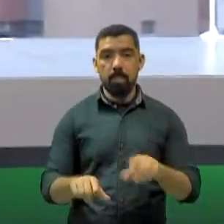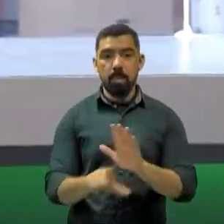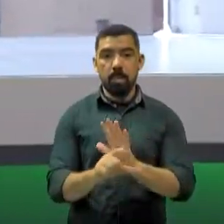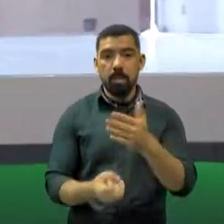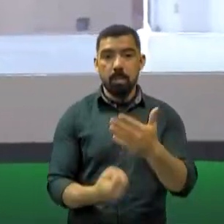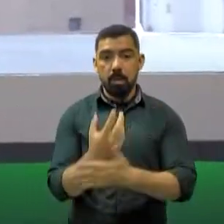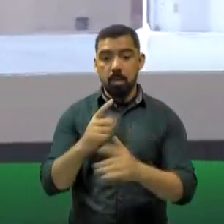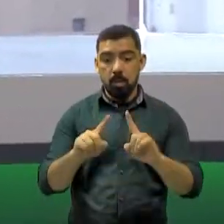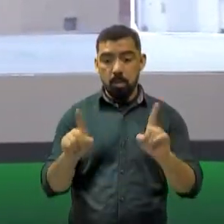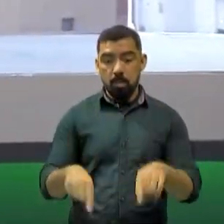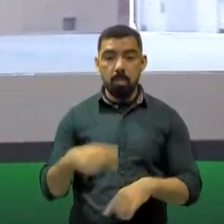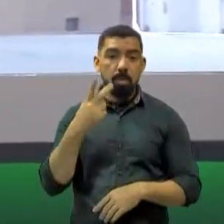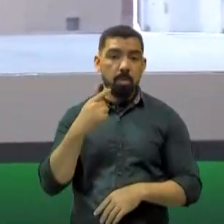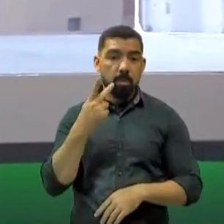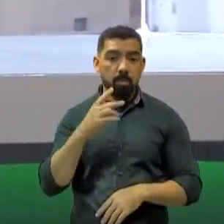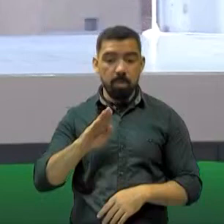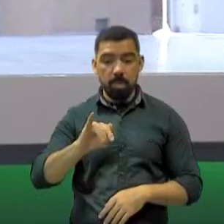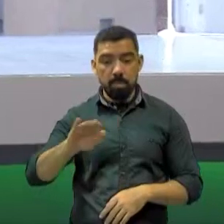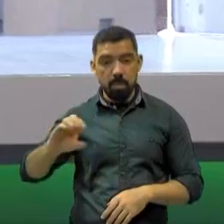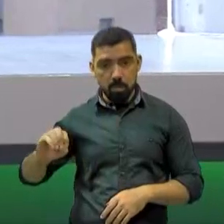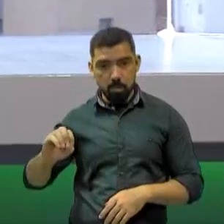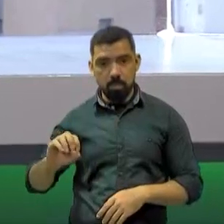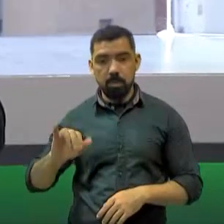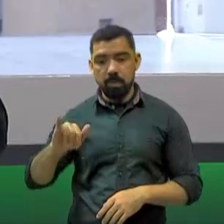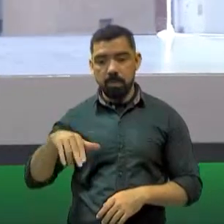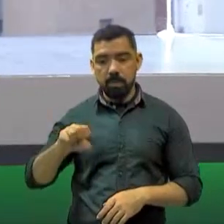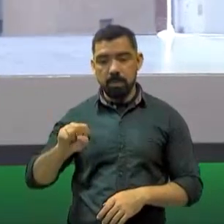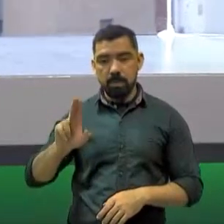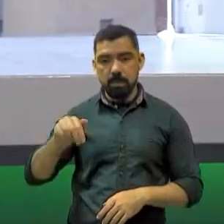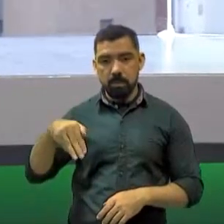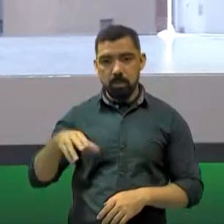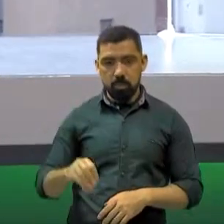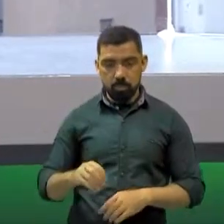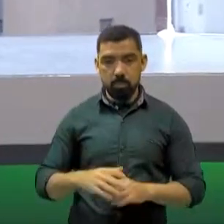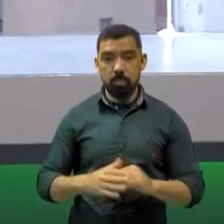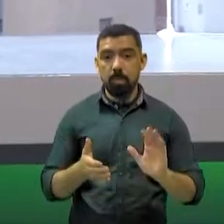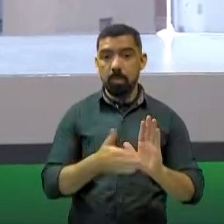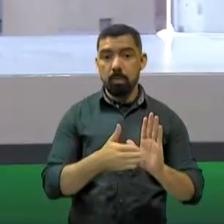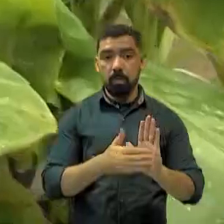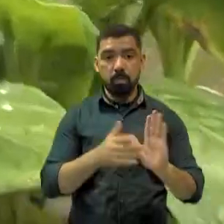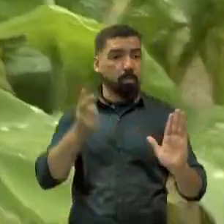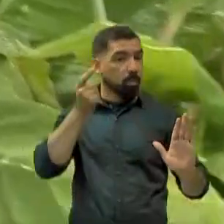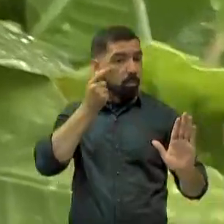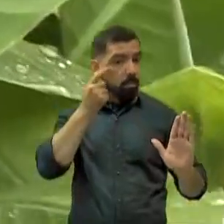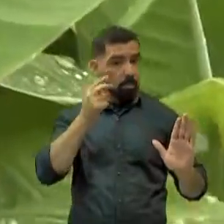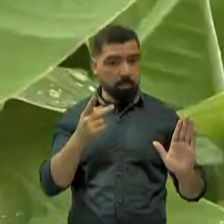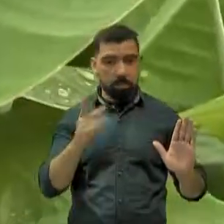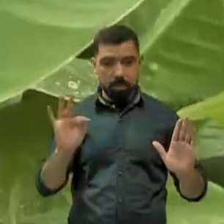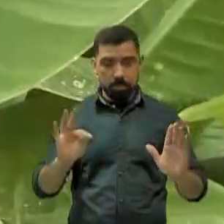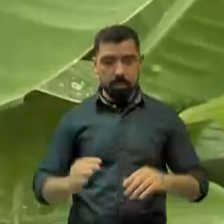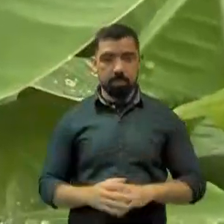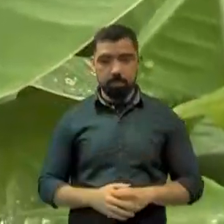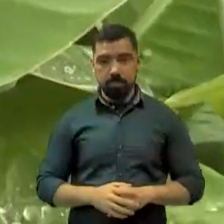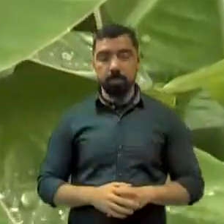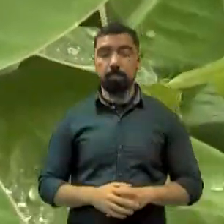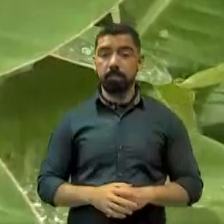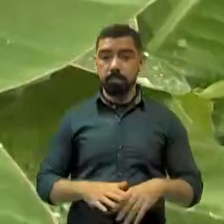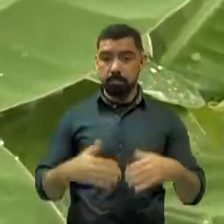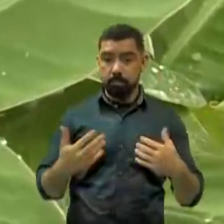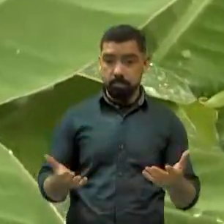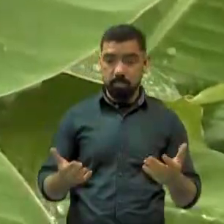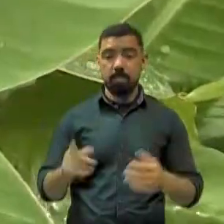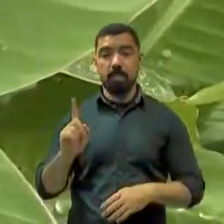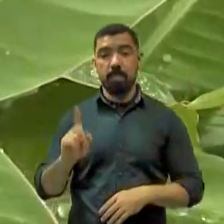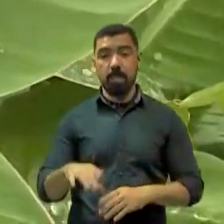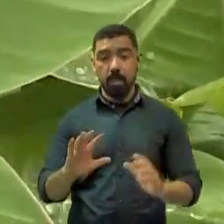de Bioinsumos. A proposta é do deputado de Assis Diniz, do PT. O bioinsumo é uma categoria ampla